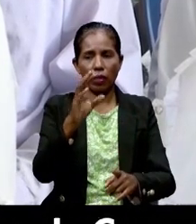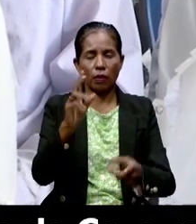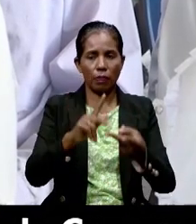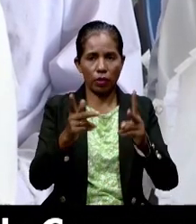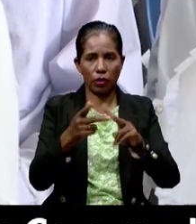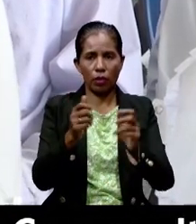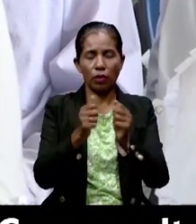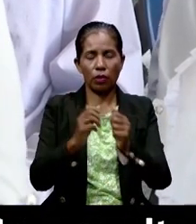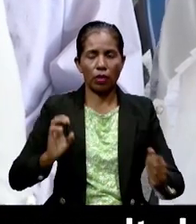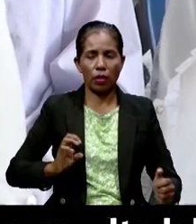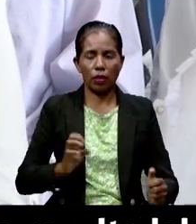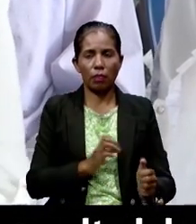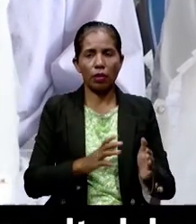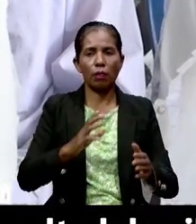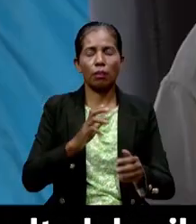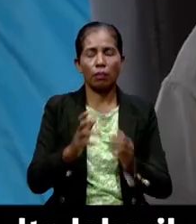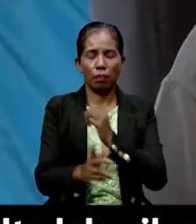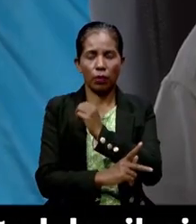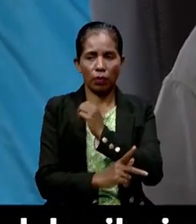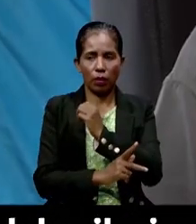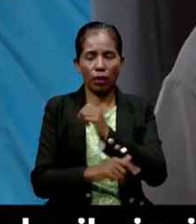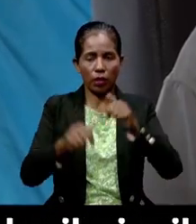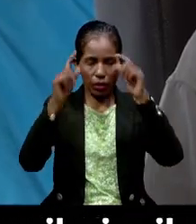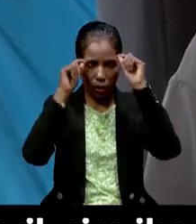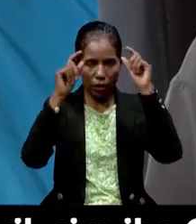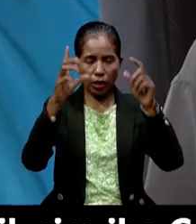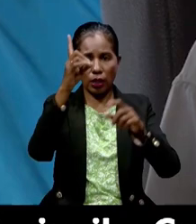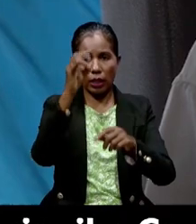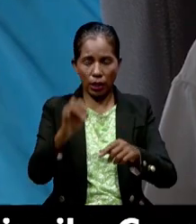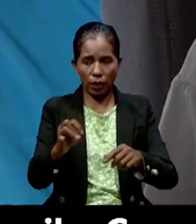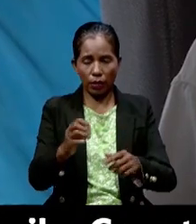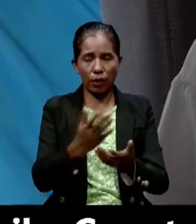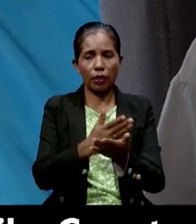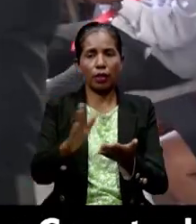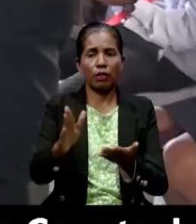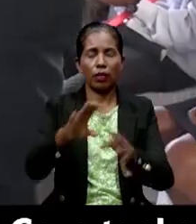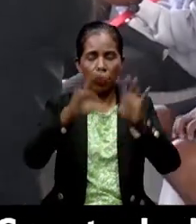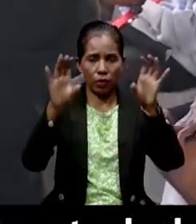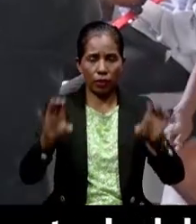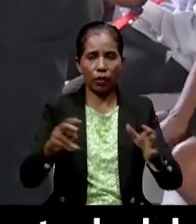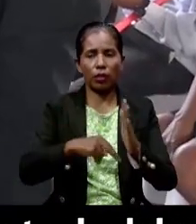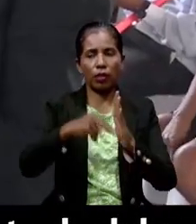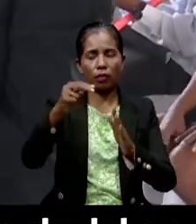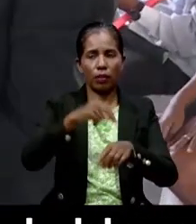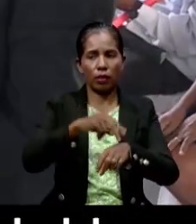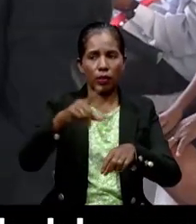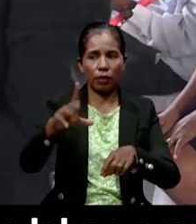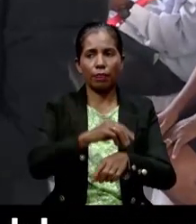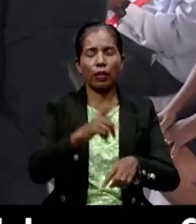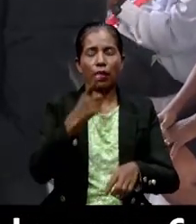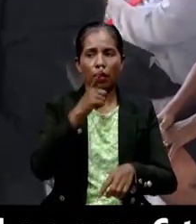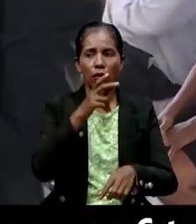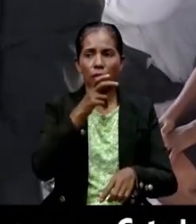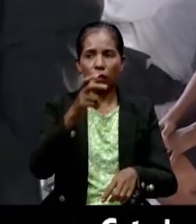husi Embaixada Portugal e a Dili, terça semana ne, halo lançamento distribuição certificado e a nível nacional ba formação língua